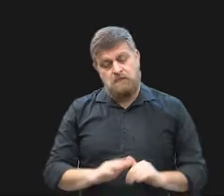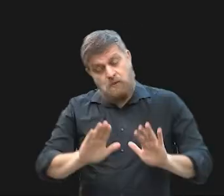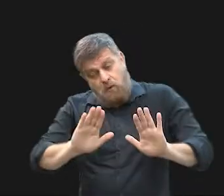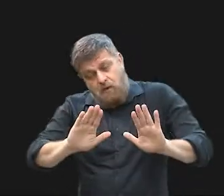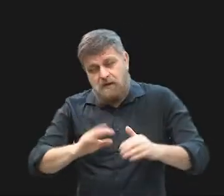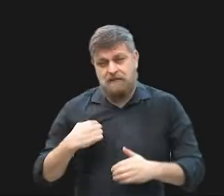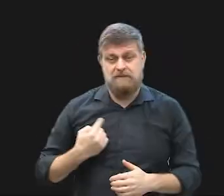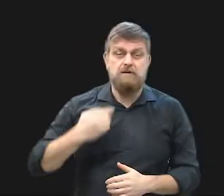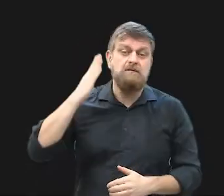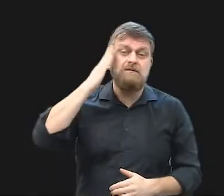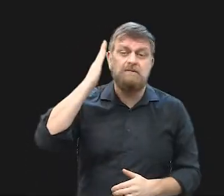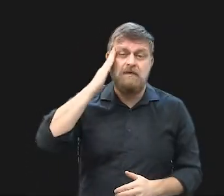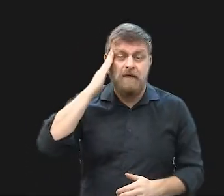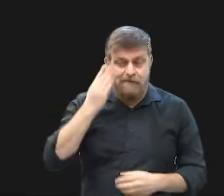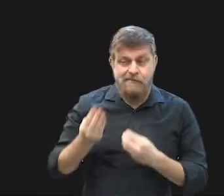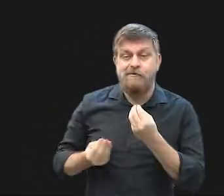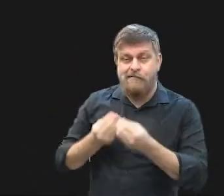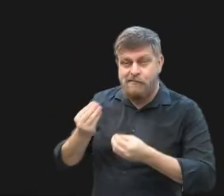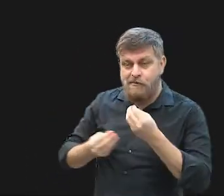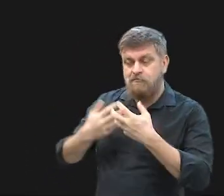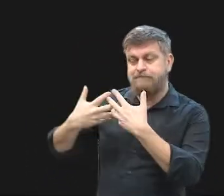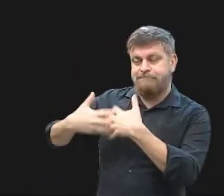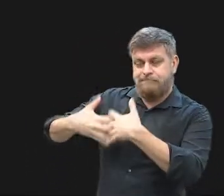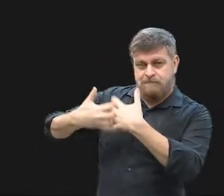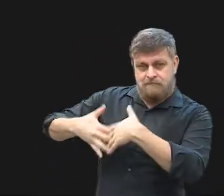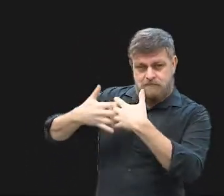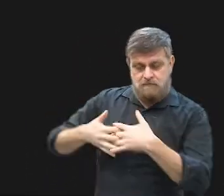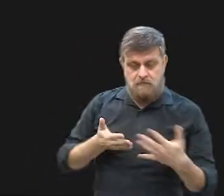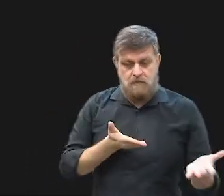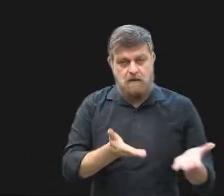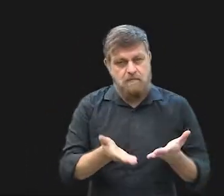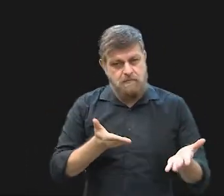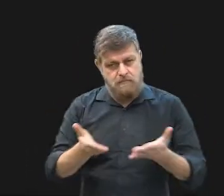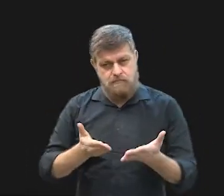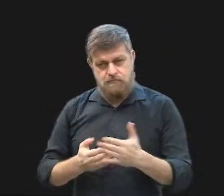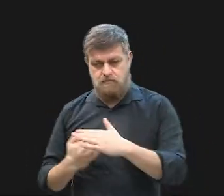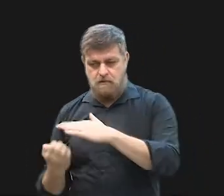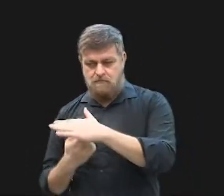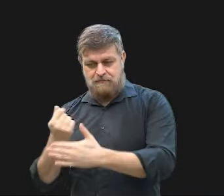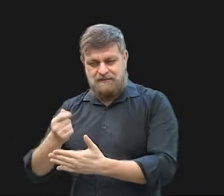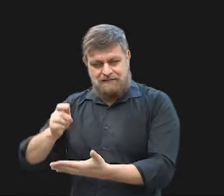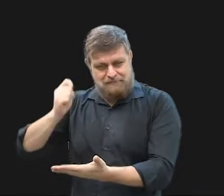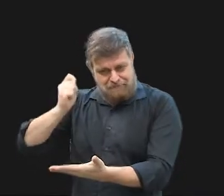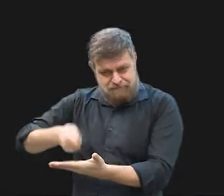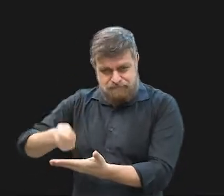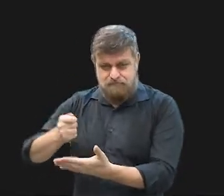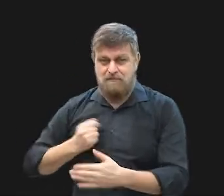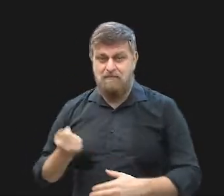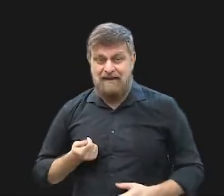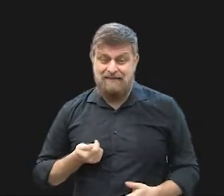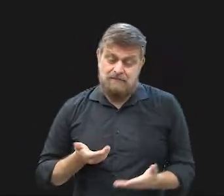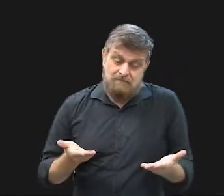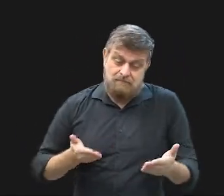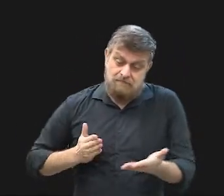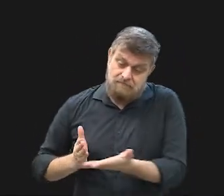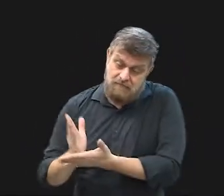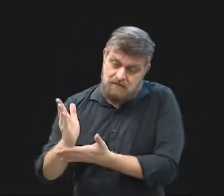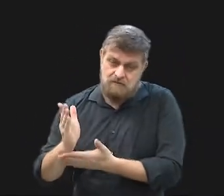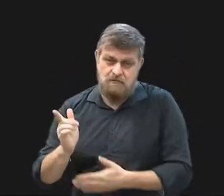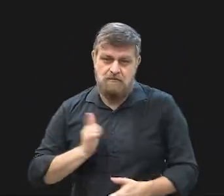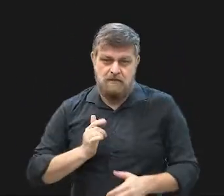A gente sabe como é que funciona um processo de licitação, né, Gabriel? Mas você dando